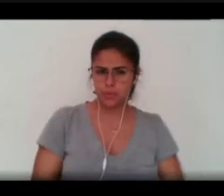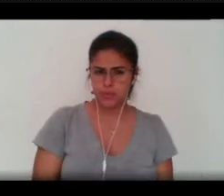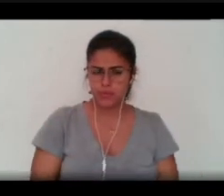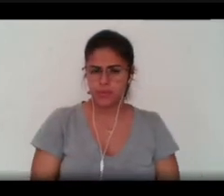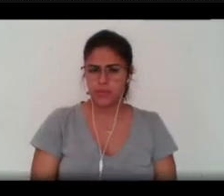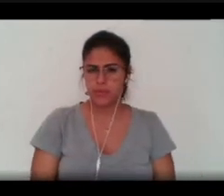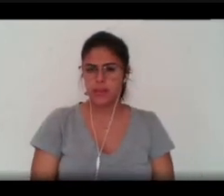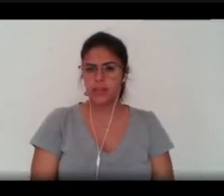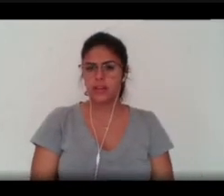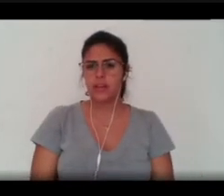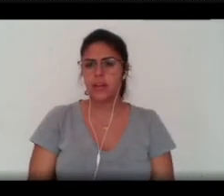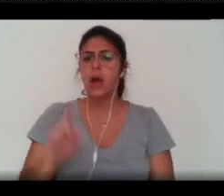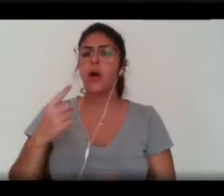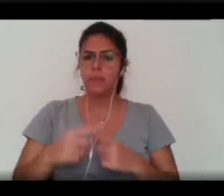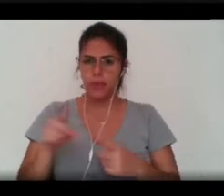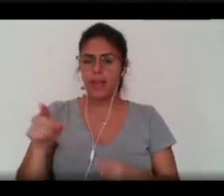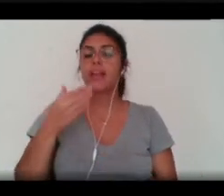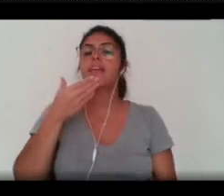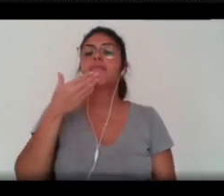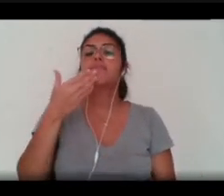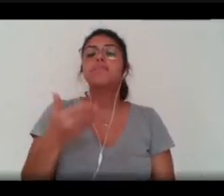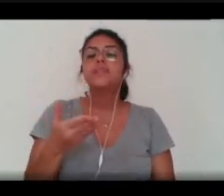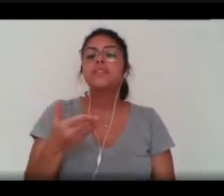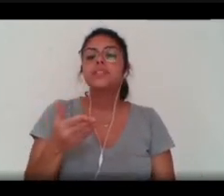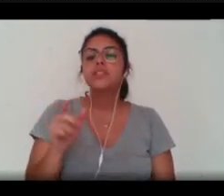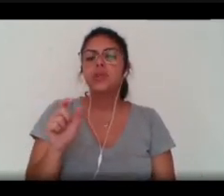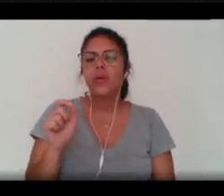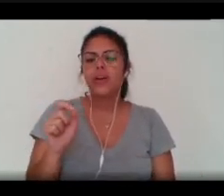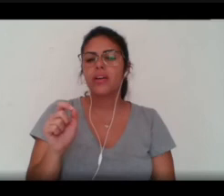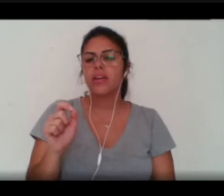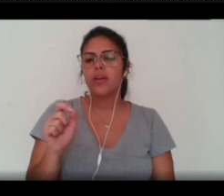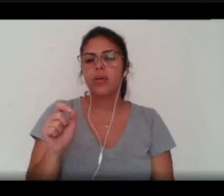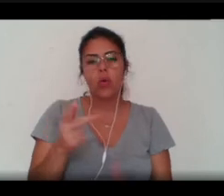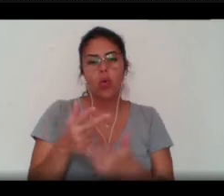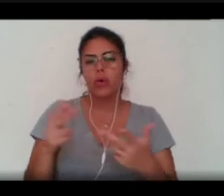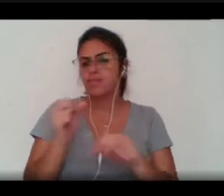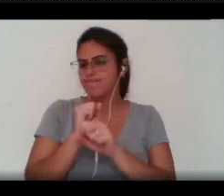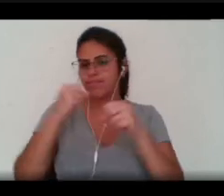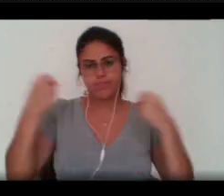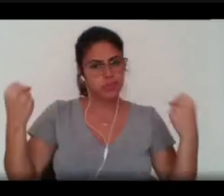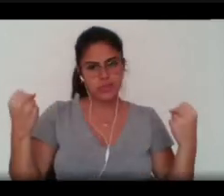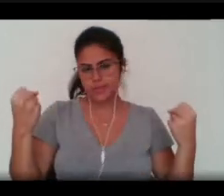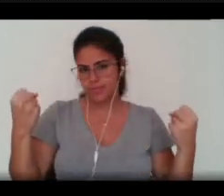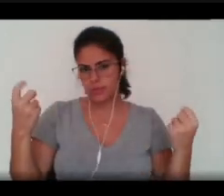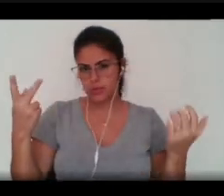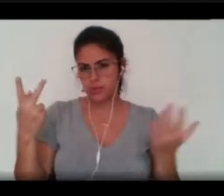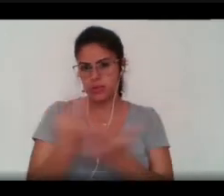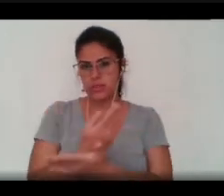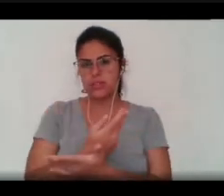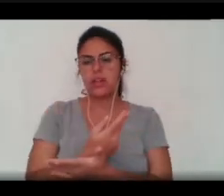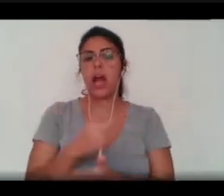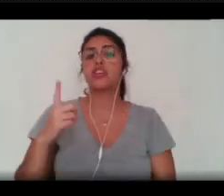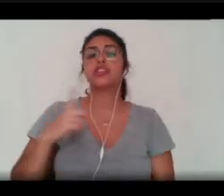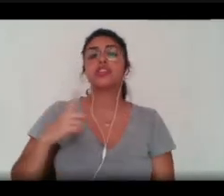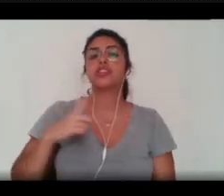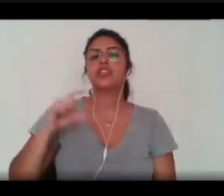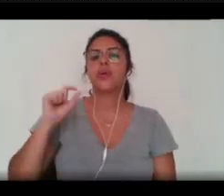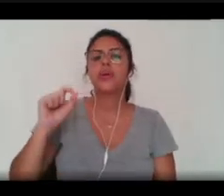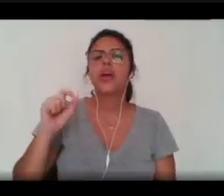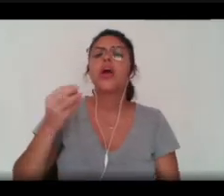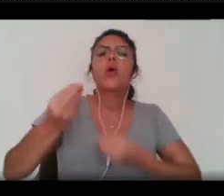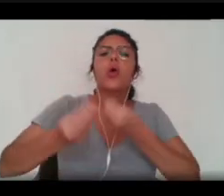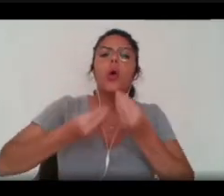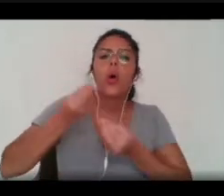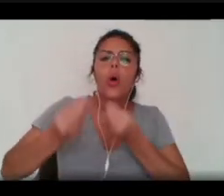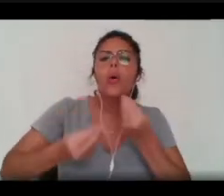era impossível de acontecer. Aí tinha lá, como um objeto pode ter velocidade igual a 0, mas